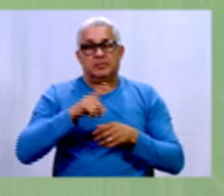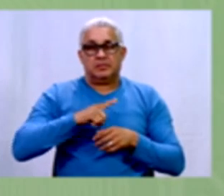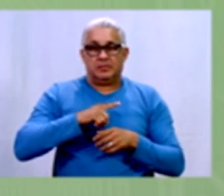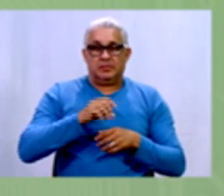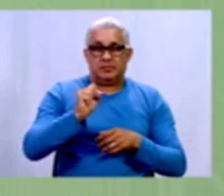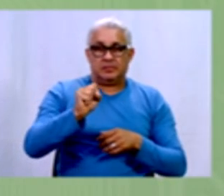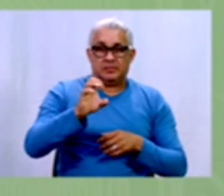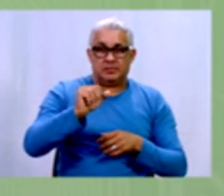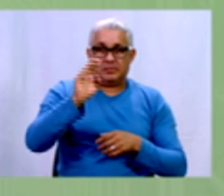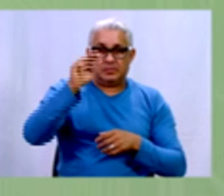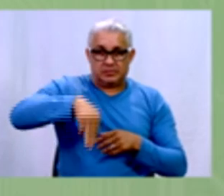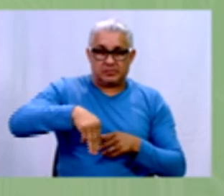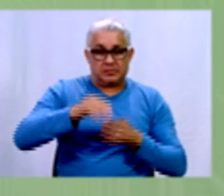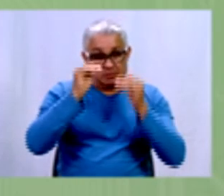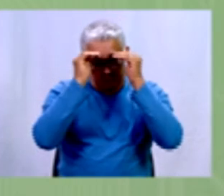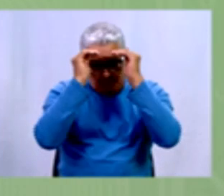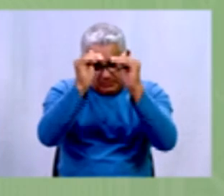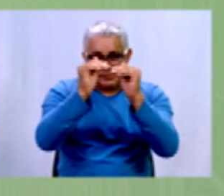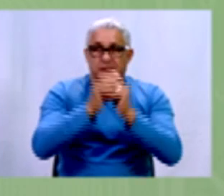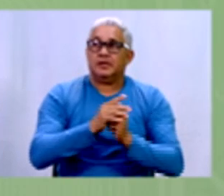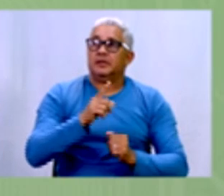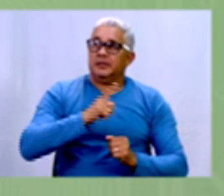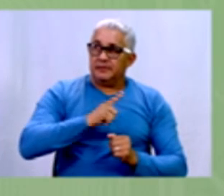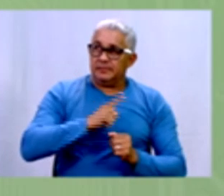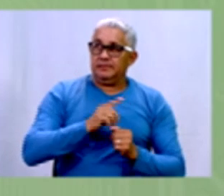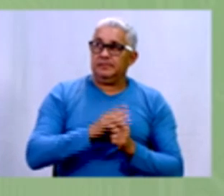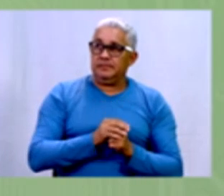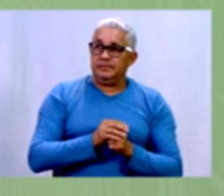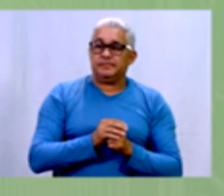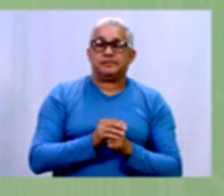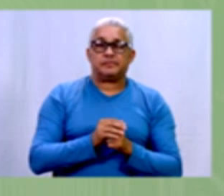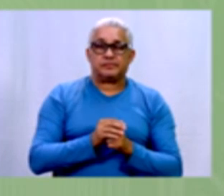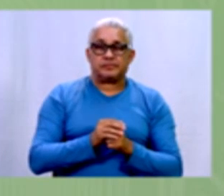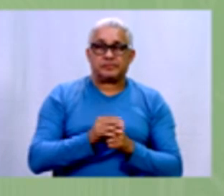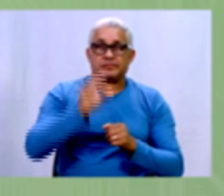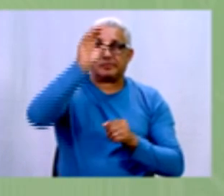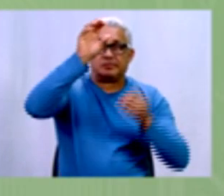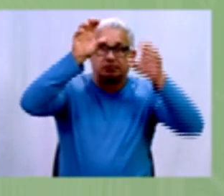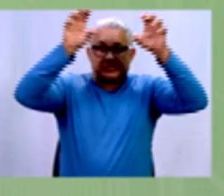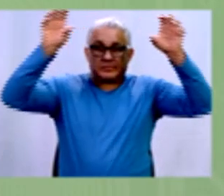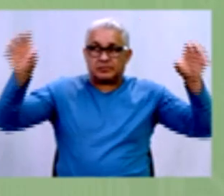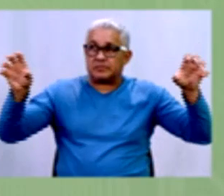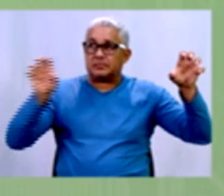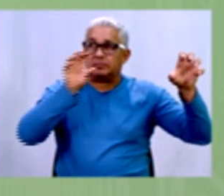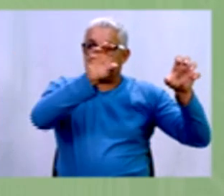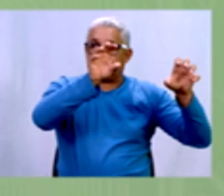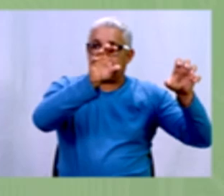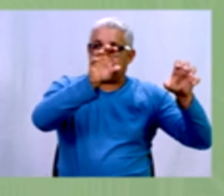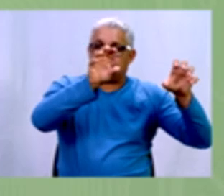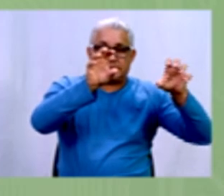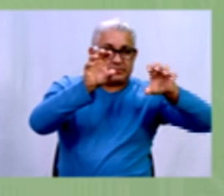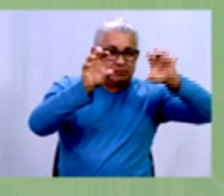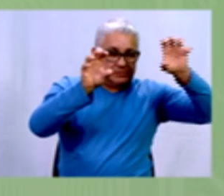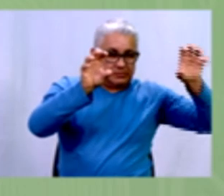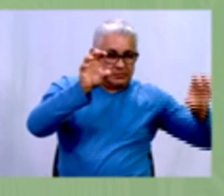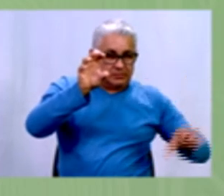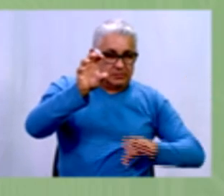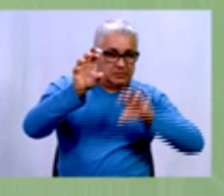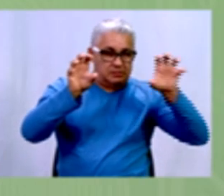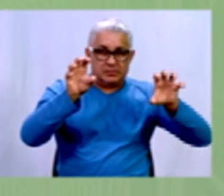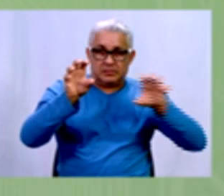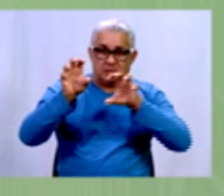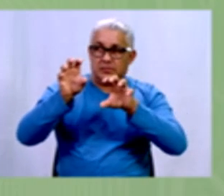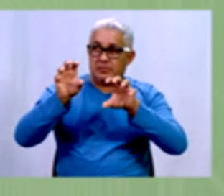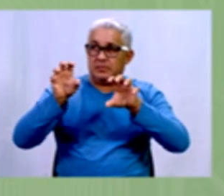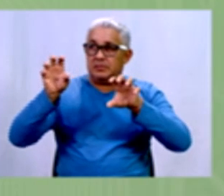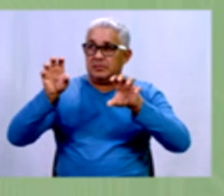seja respeitado. Ou seja, que exista o Sprint Backlog para todos os times, que exista o Sprint